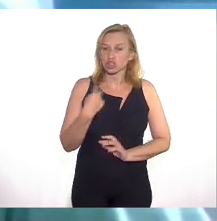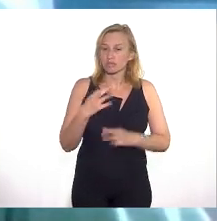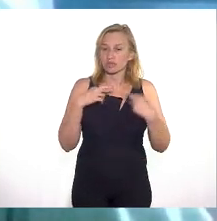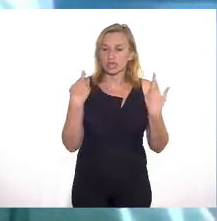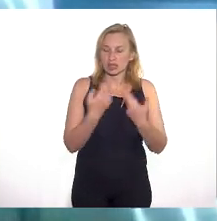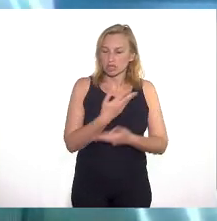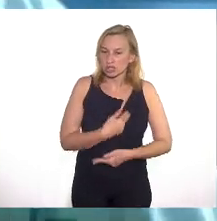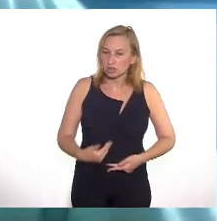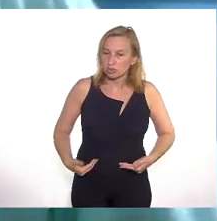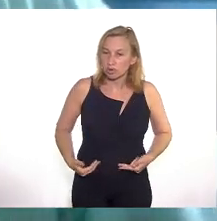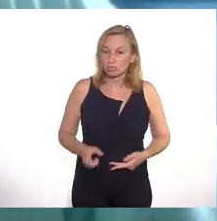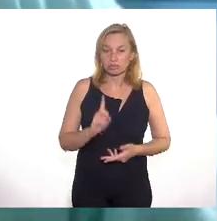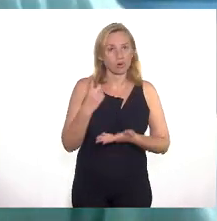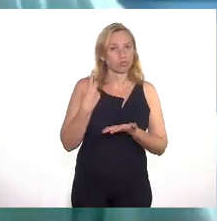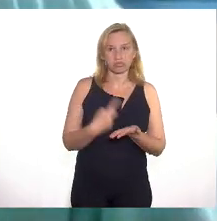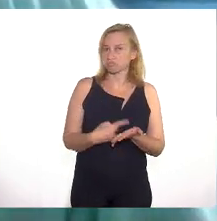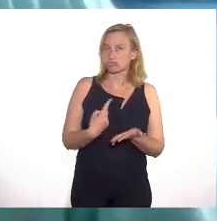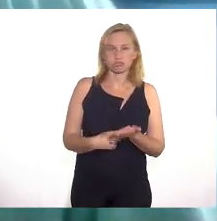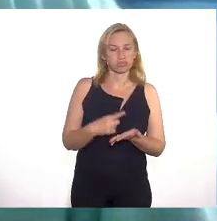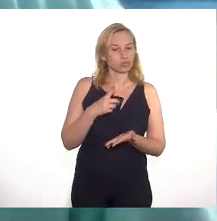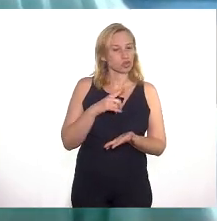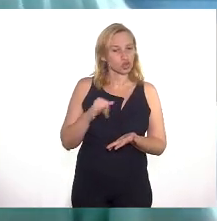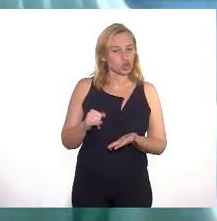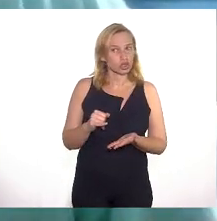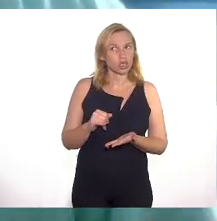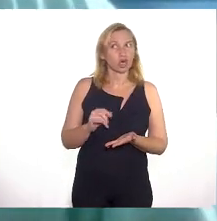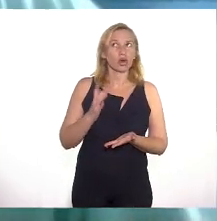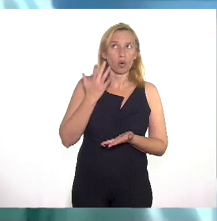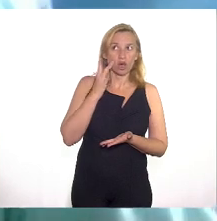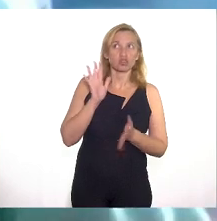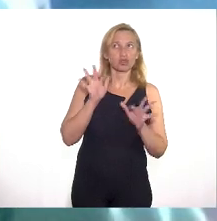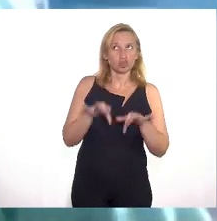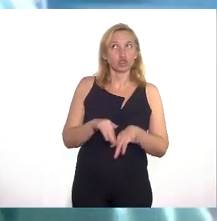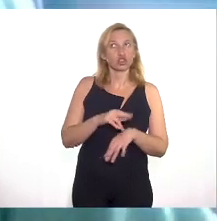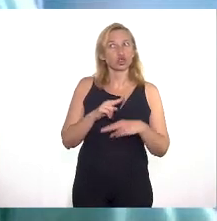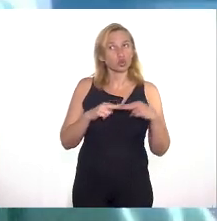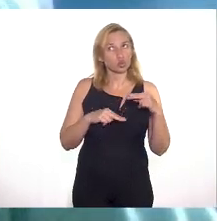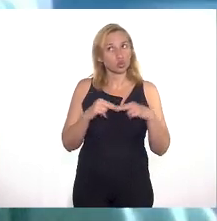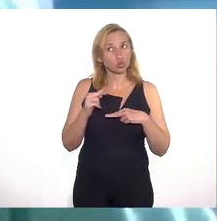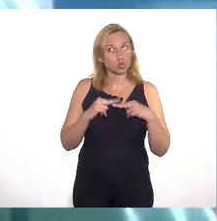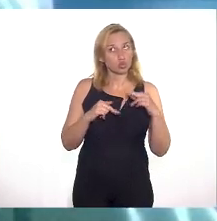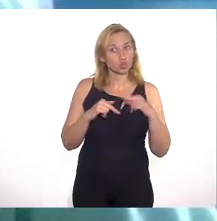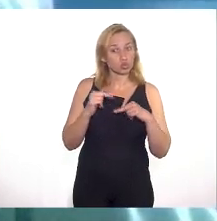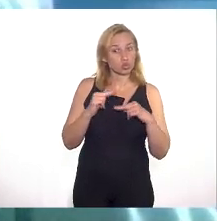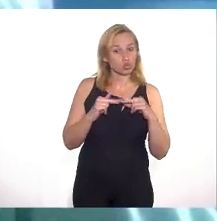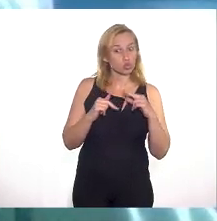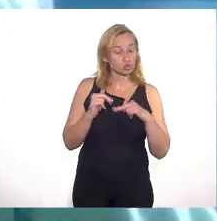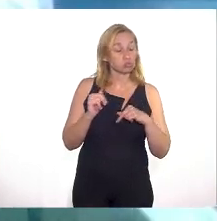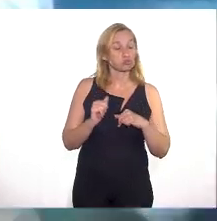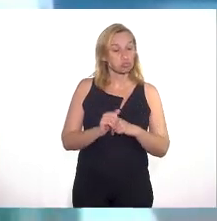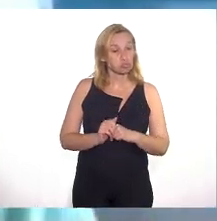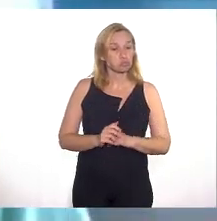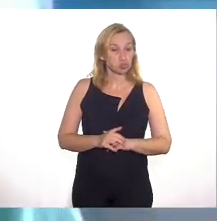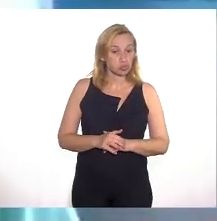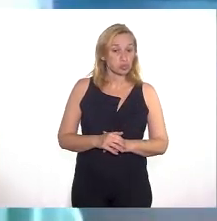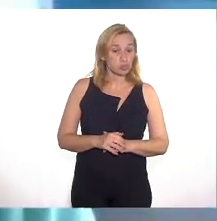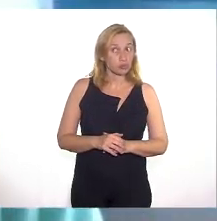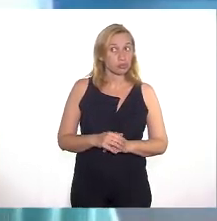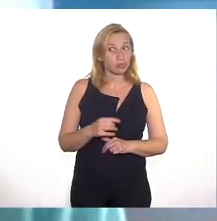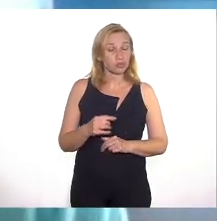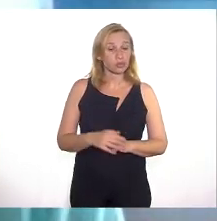audiência, não marquei a data ainda, provavelmente fim de junho, né? Fim de junho, e